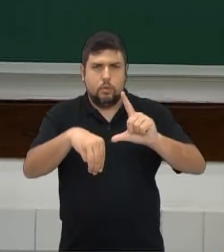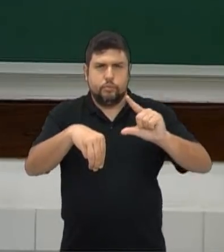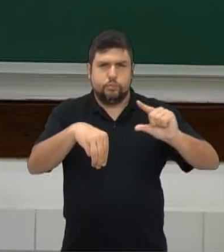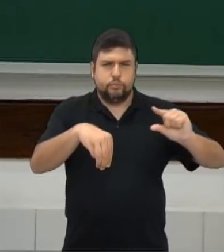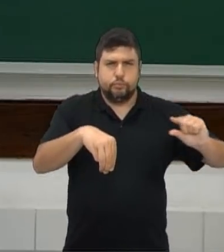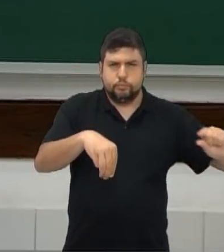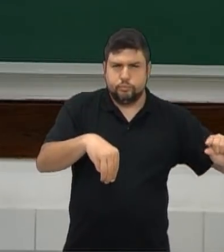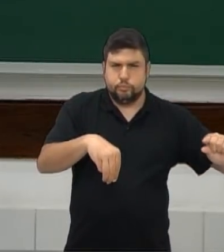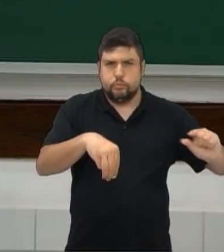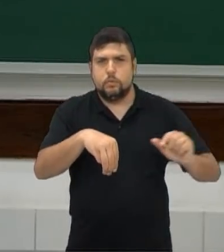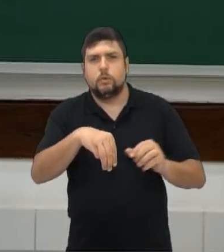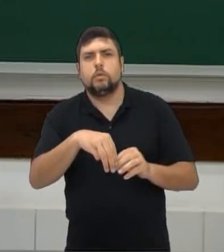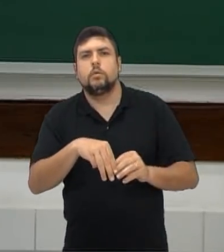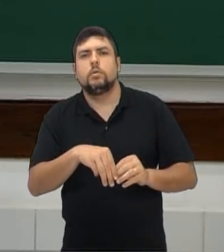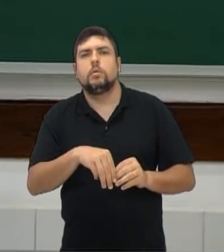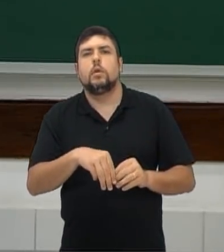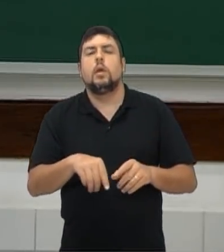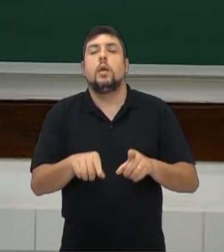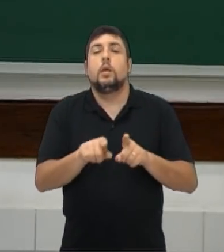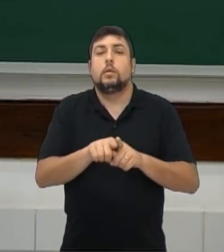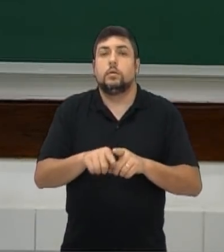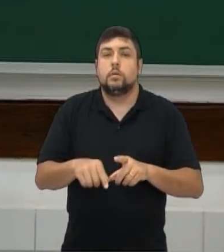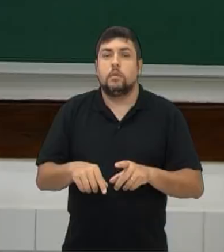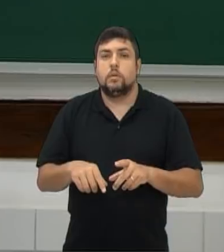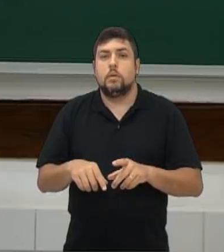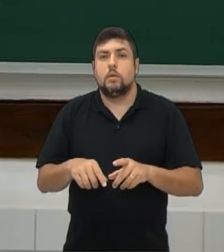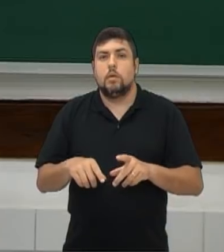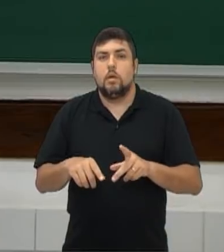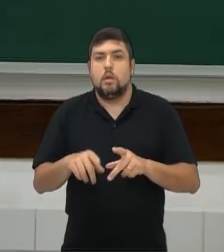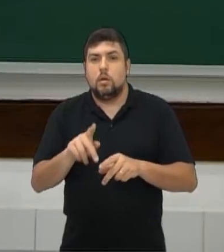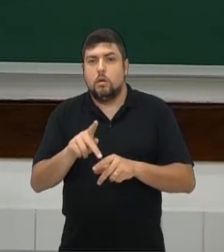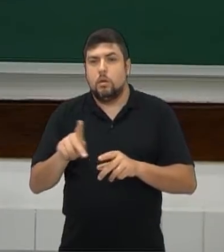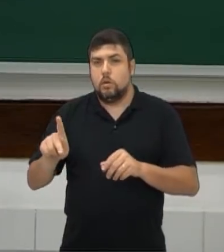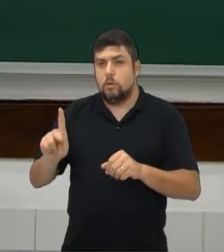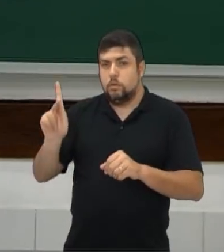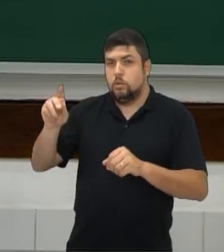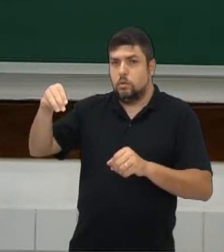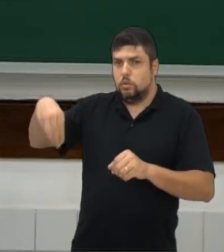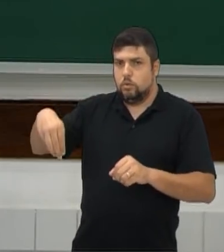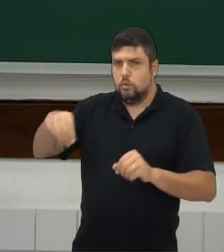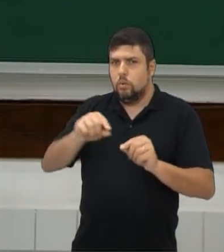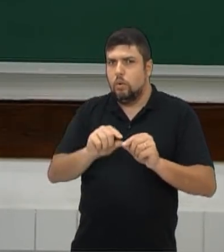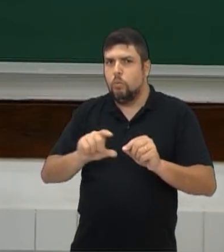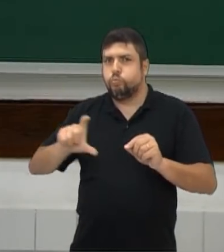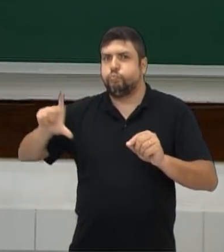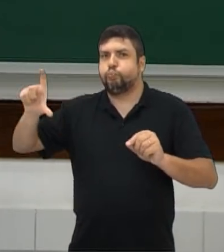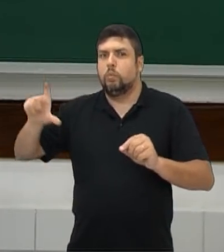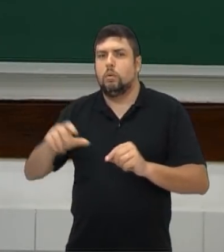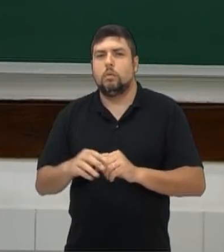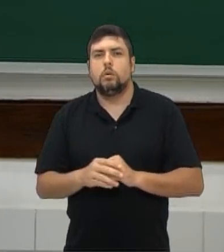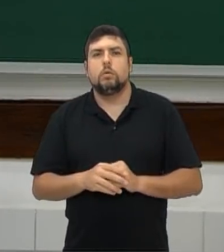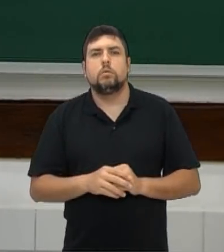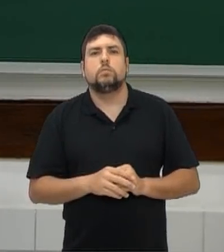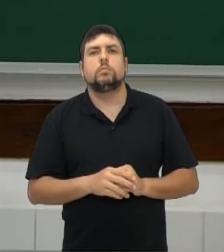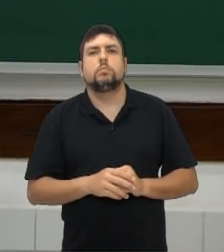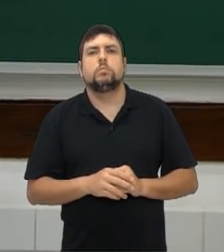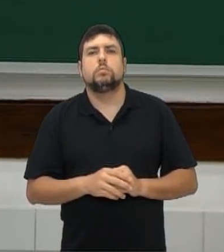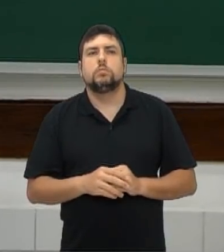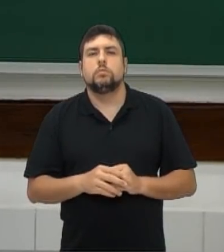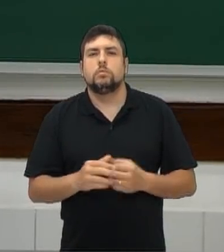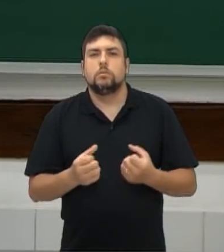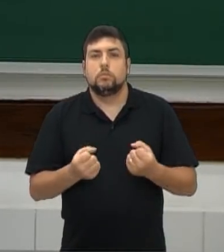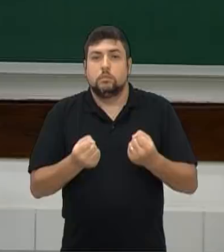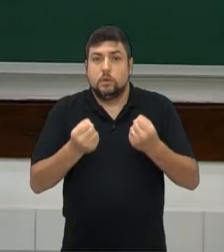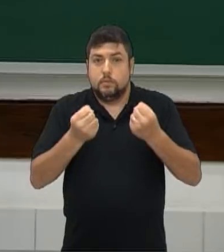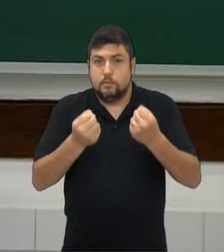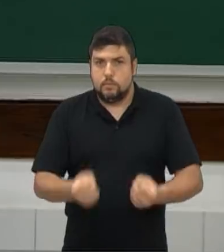unidades menores do que o metro, e que o quilômetro é um múltiplo, maior do que o metro. Que na unidade de massa a gente tem